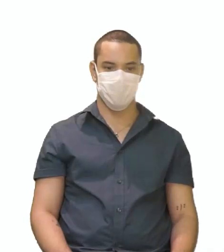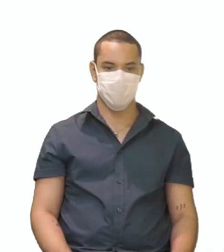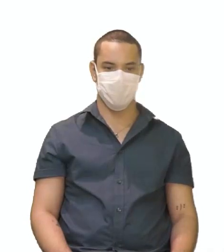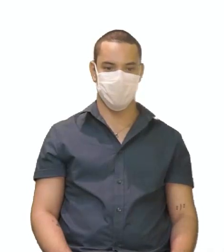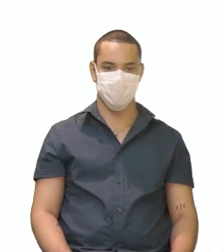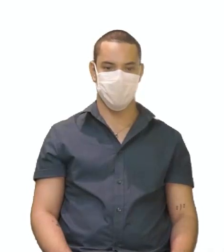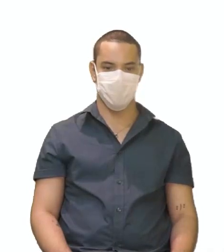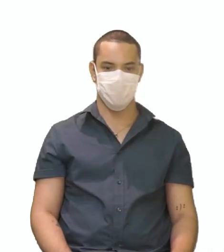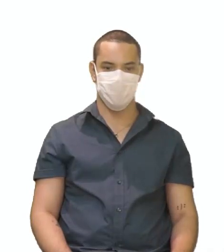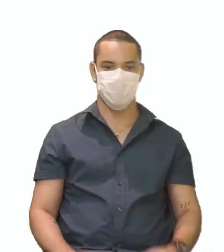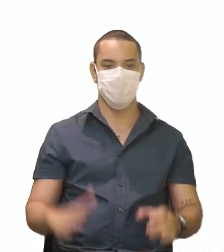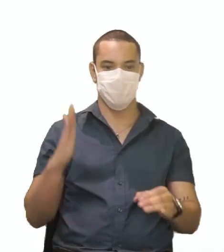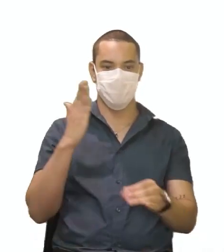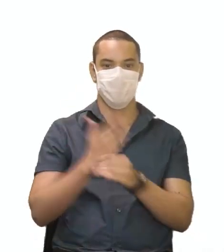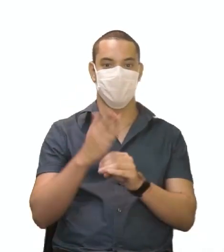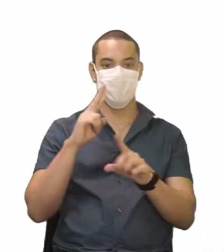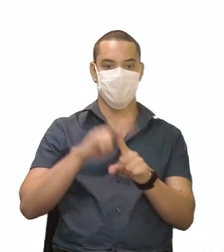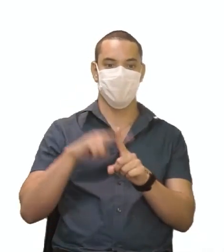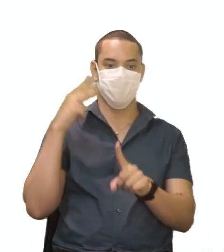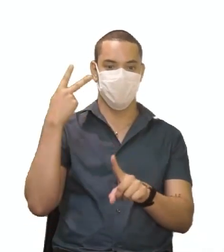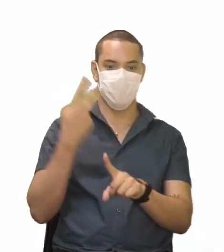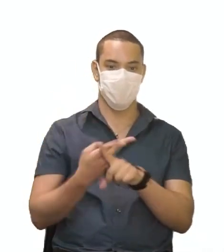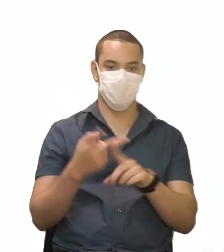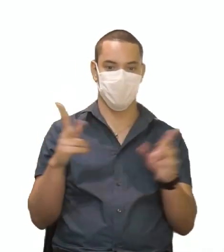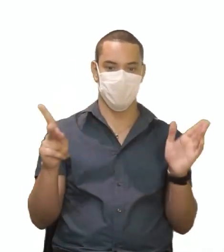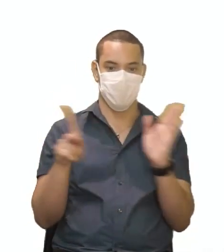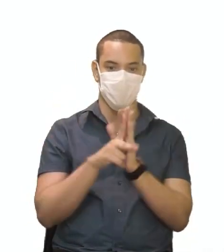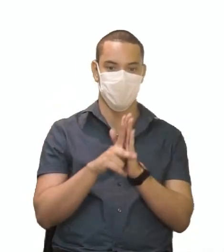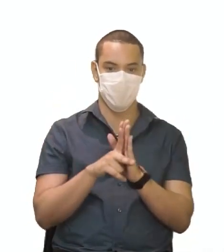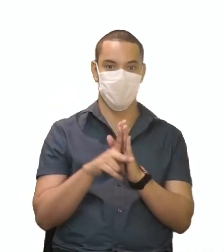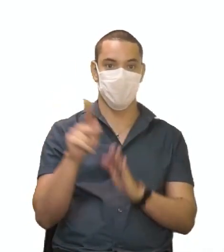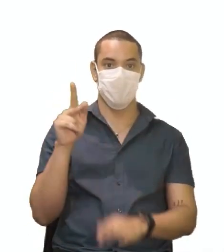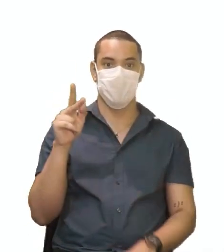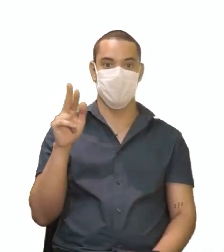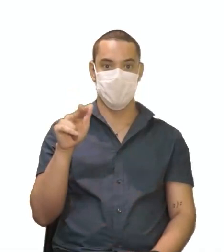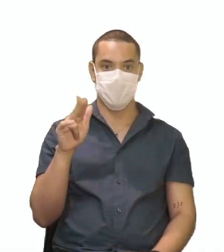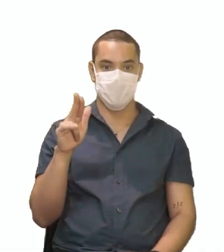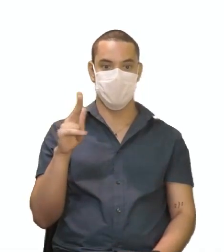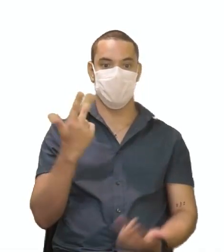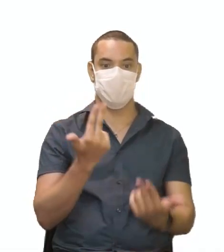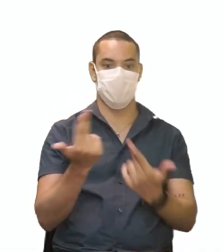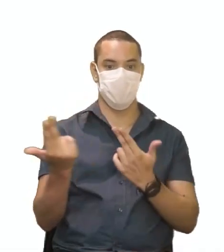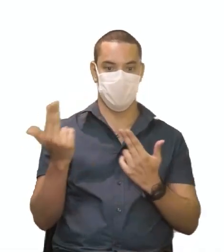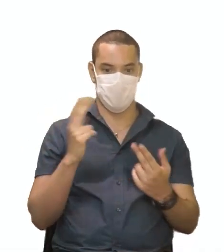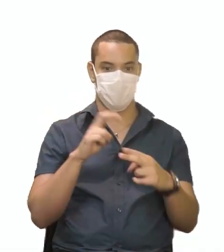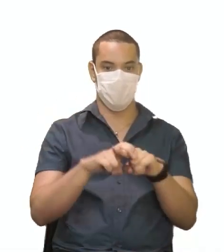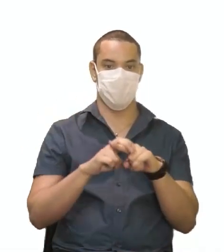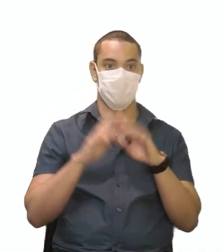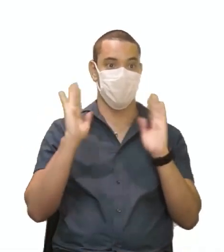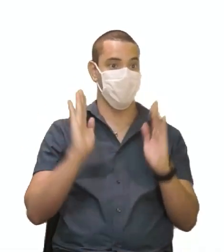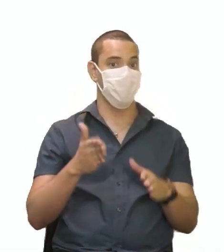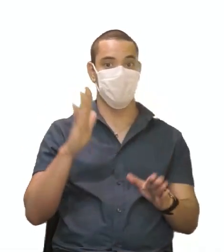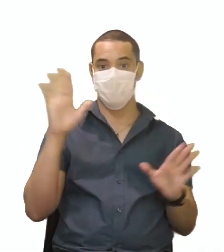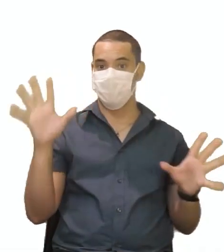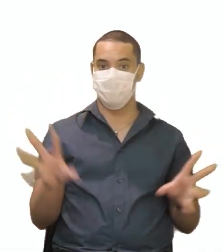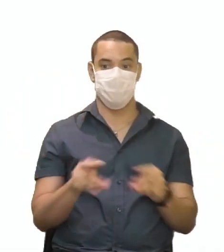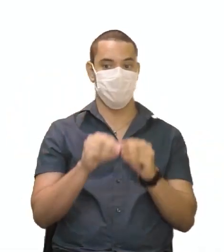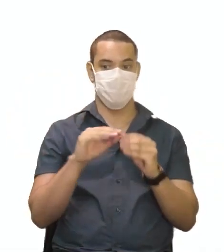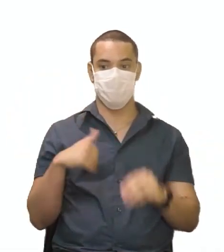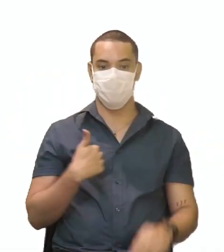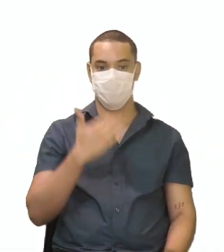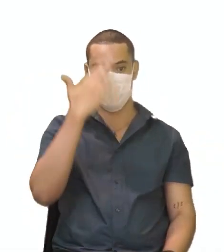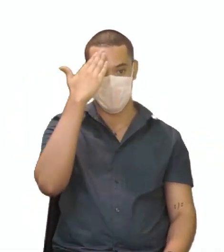força, vamos. Duplicação das cromátides irmãs. Então, galera, nós já fechamos a questão,